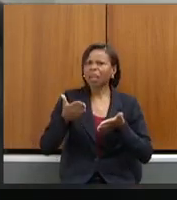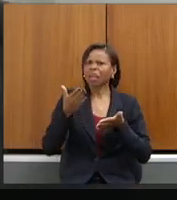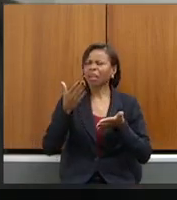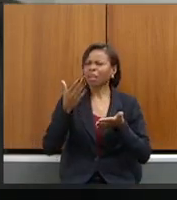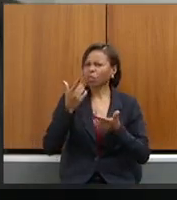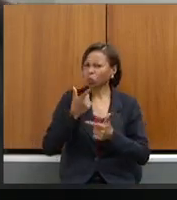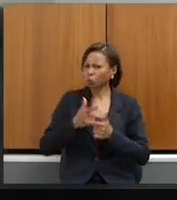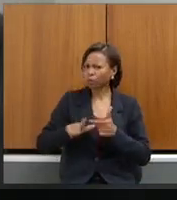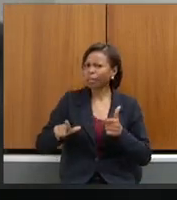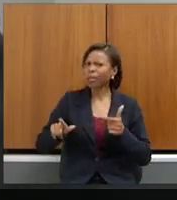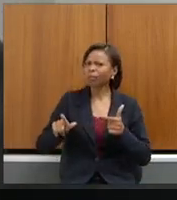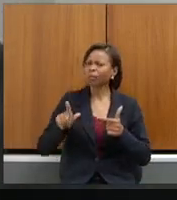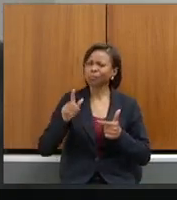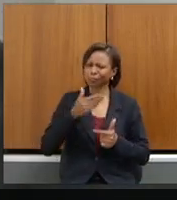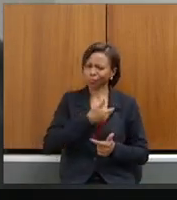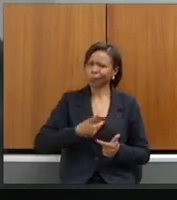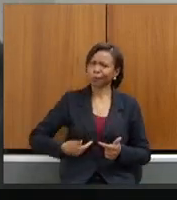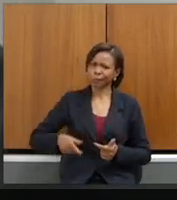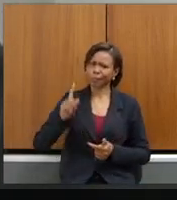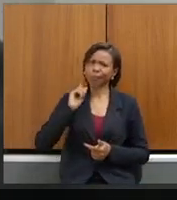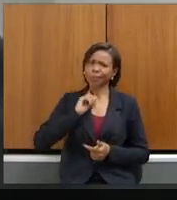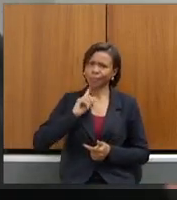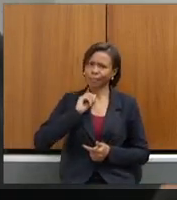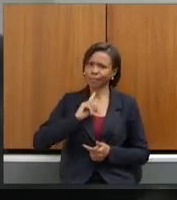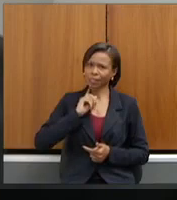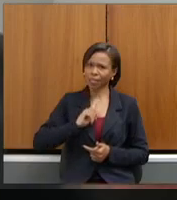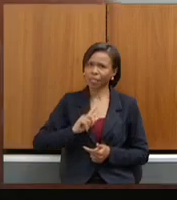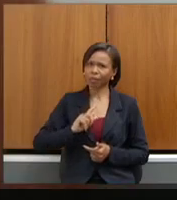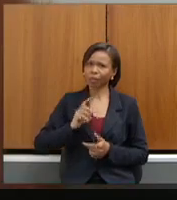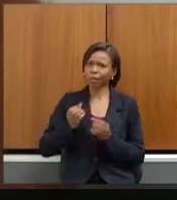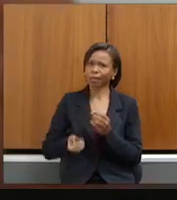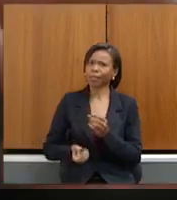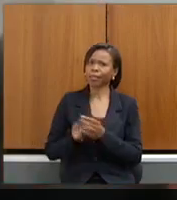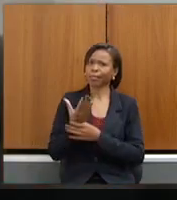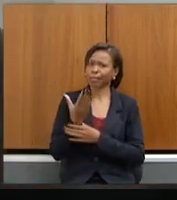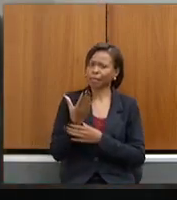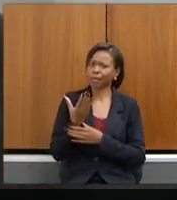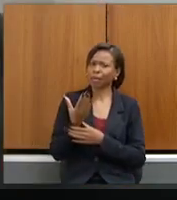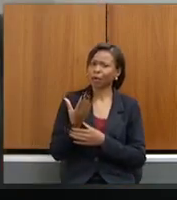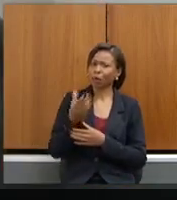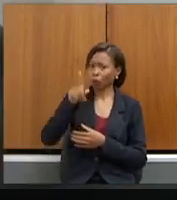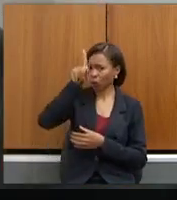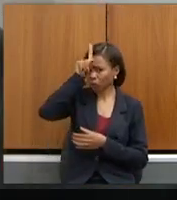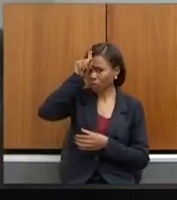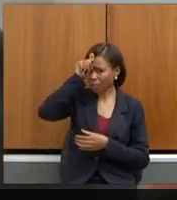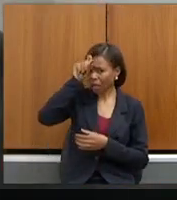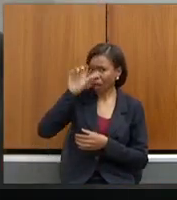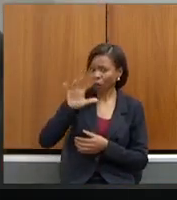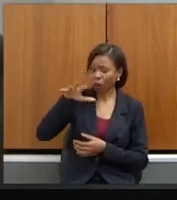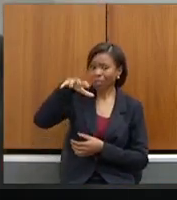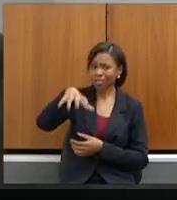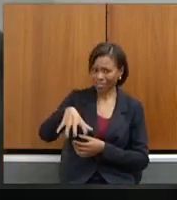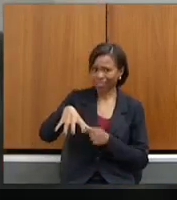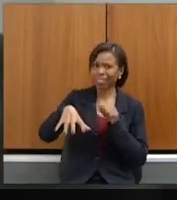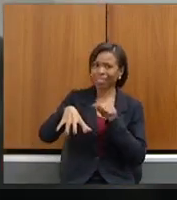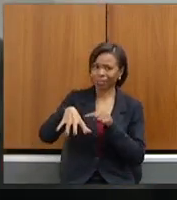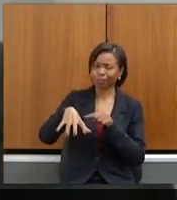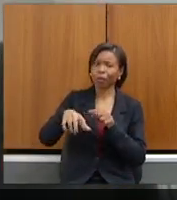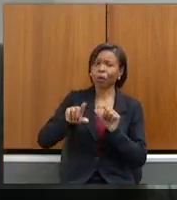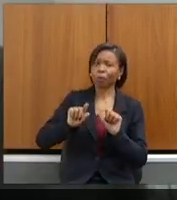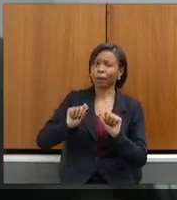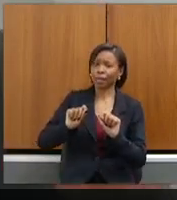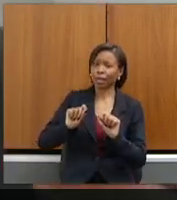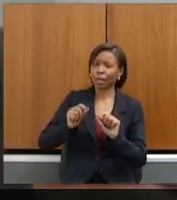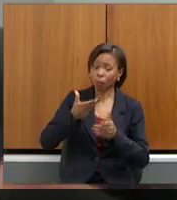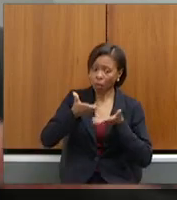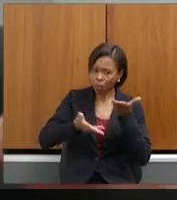o governo do estado para que uma ir tivesse o Hospital Regional não é para atender realmente com o noroeste minutos